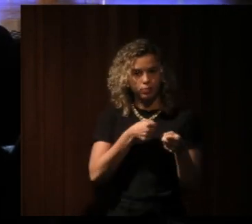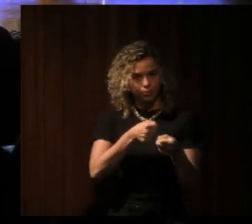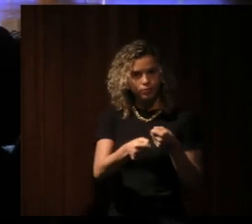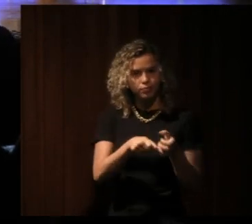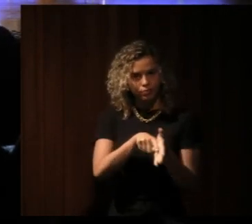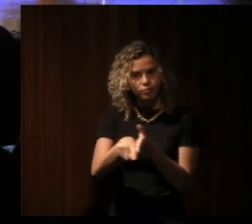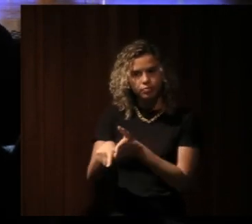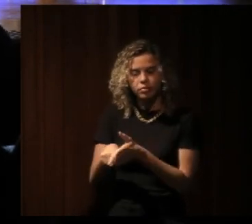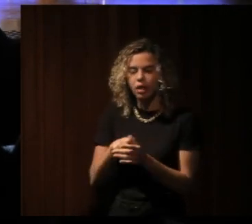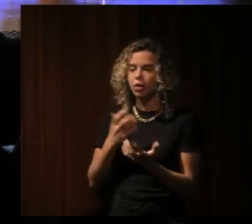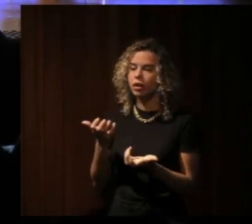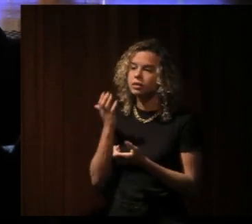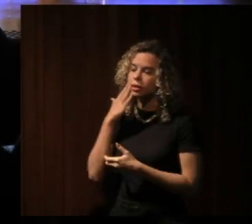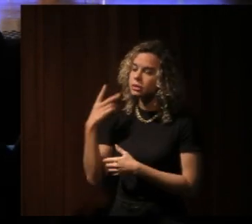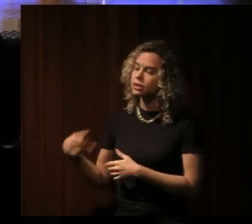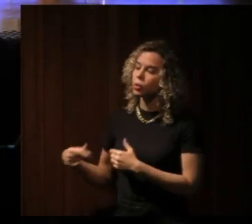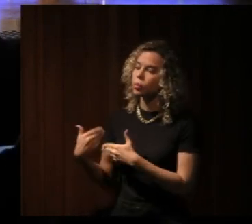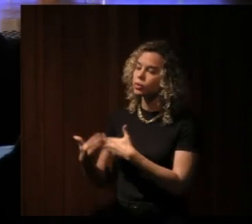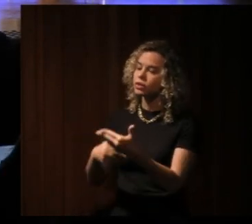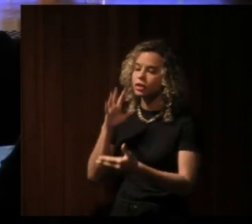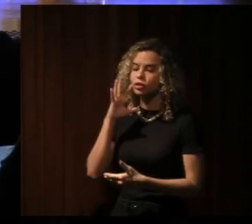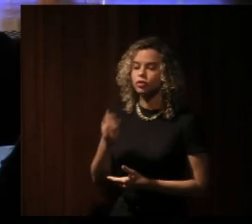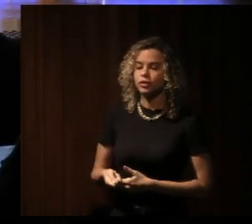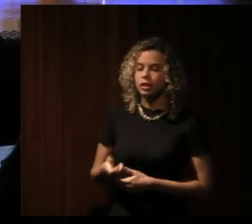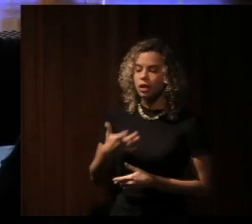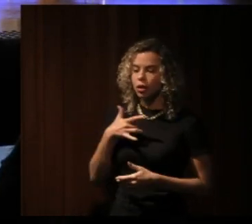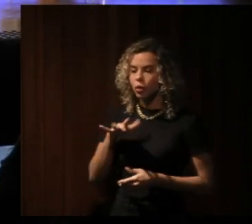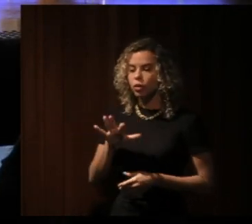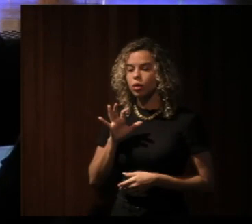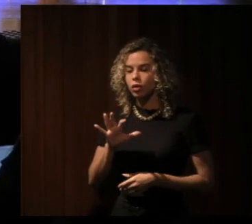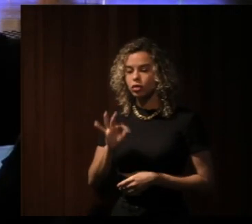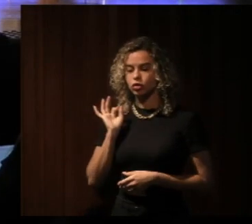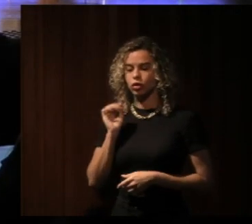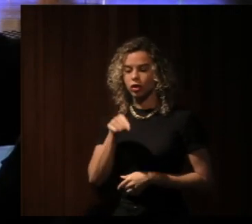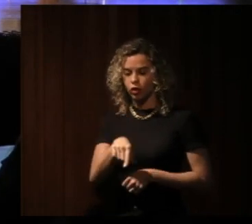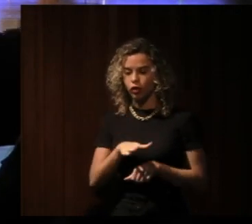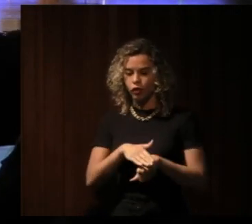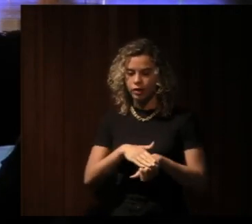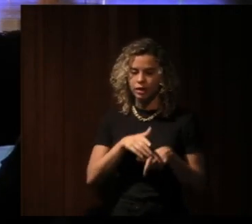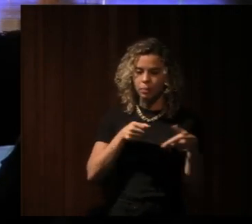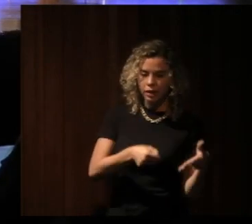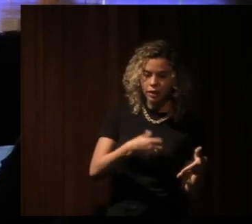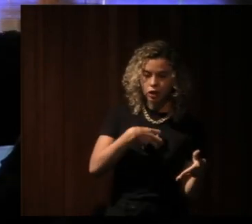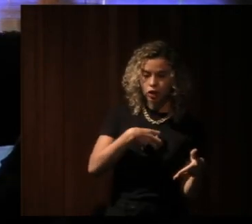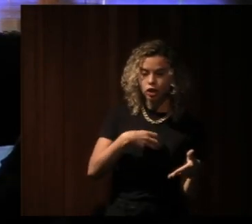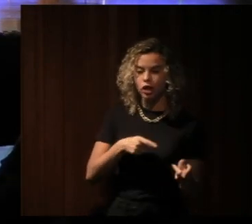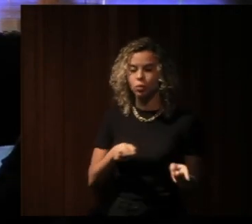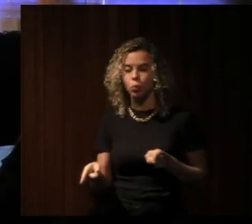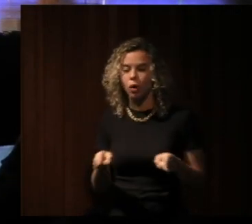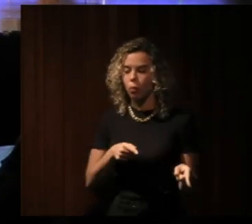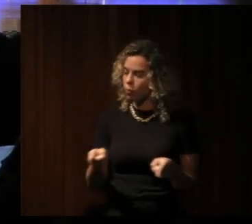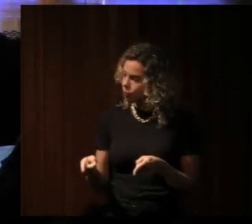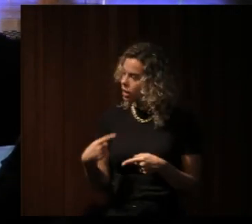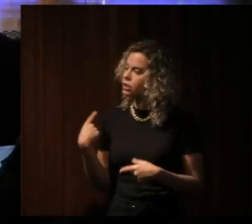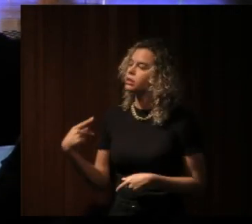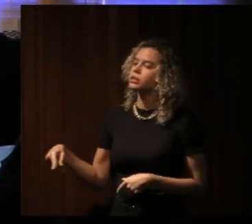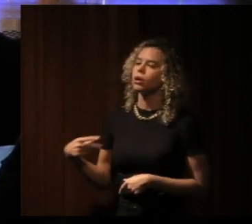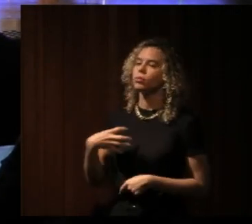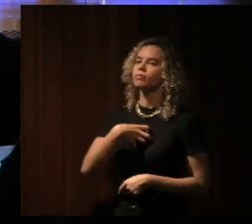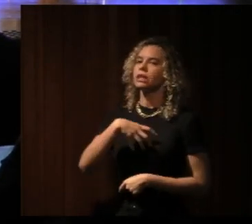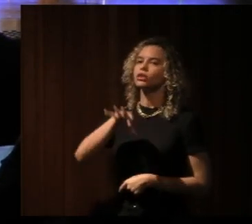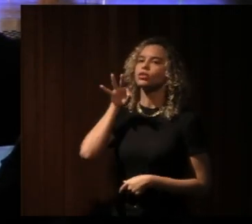saber como é que foi esse processo de tomar uma decisão de eu vou fazer uma cobertura dessa maneira ou de outra né Quais foram as